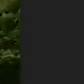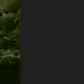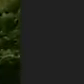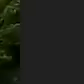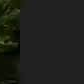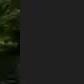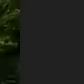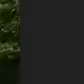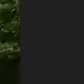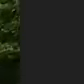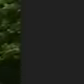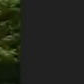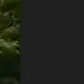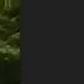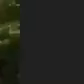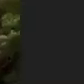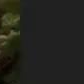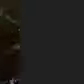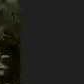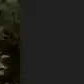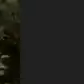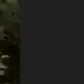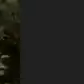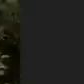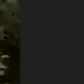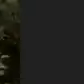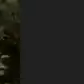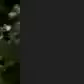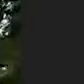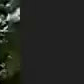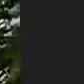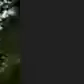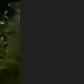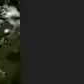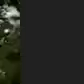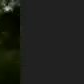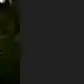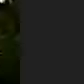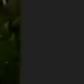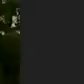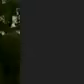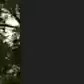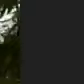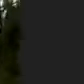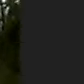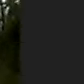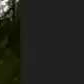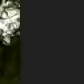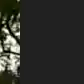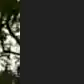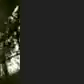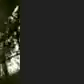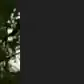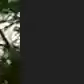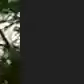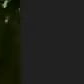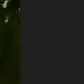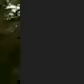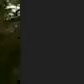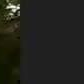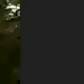trabalhador, agora terminou a assembleia, os trabalhadores se protegendo da chuva. Tá. Ó, a faixa aqui,